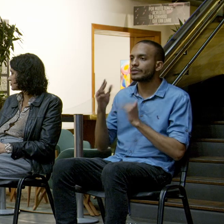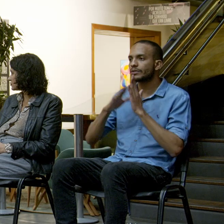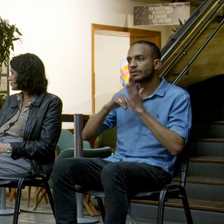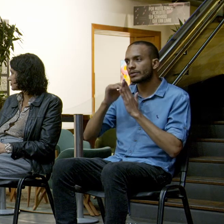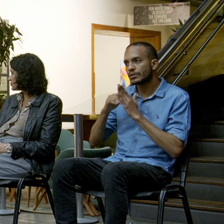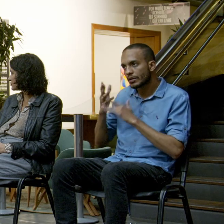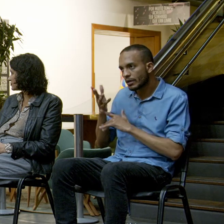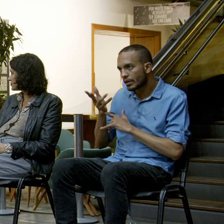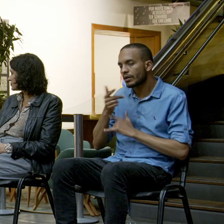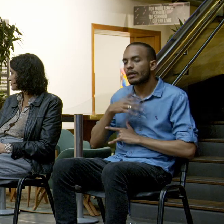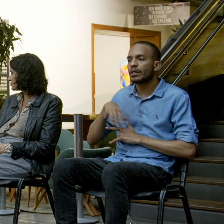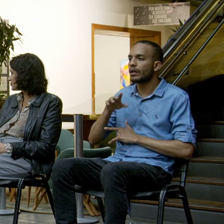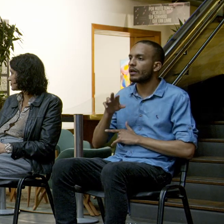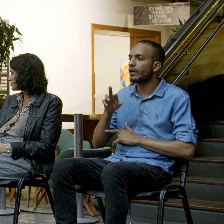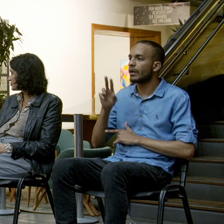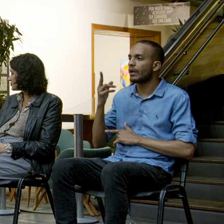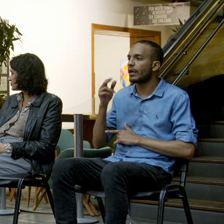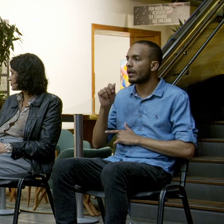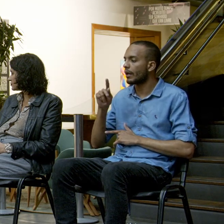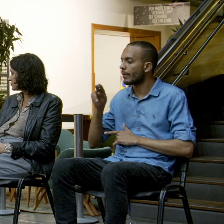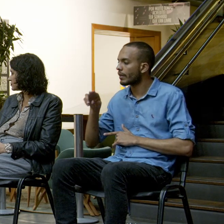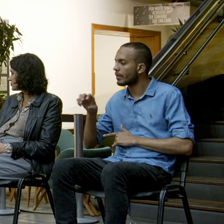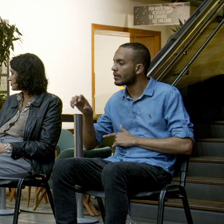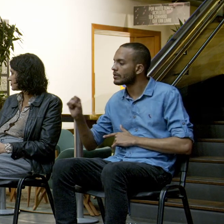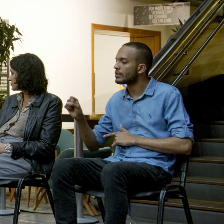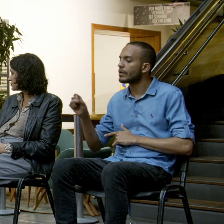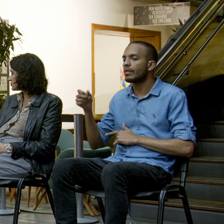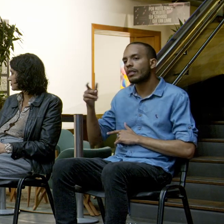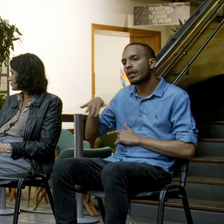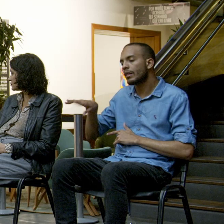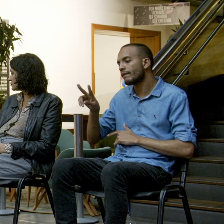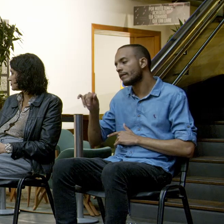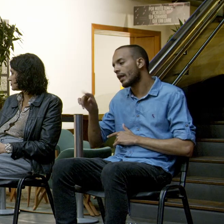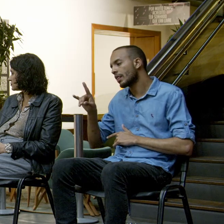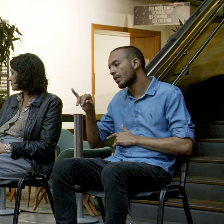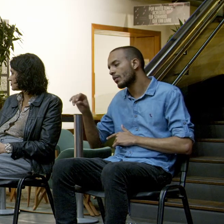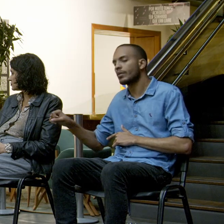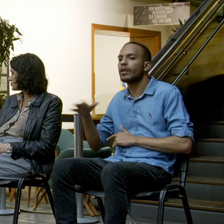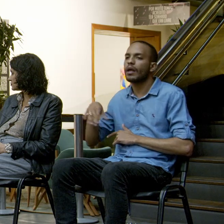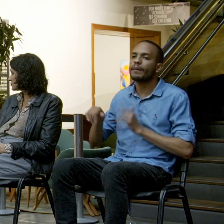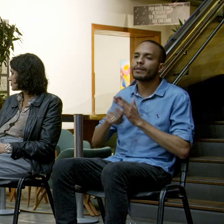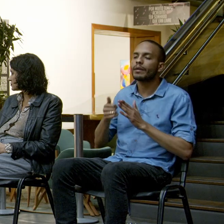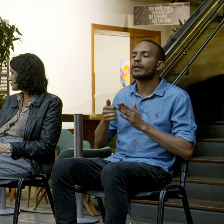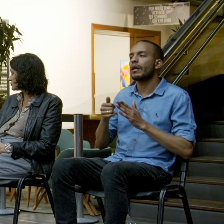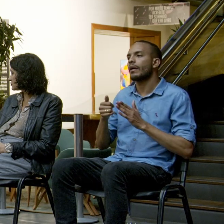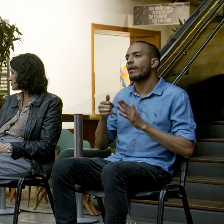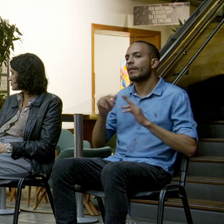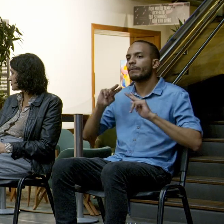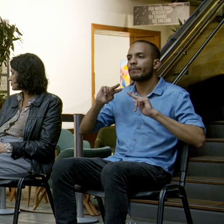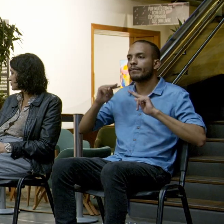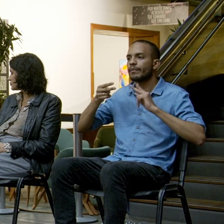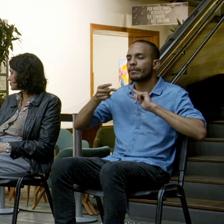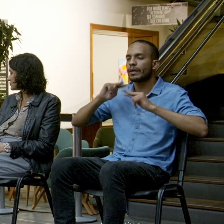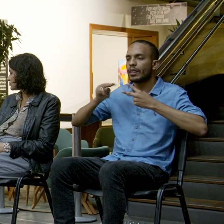também já citado Happening, Mitos Vadios, não é? Uma resposta de artistas à primeira Bienal Latino-Americana, que, em meio